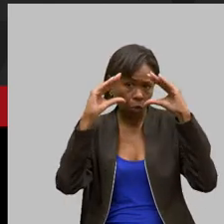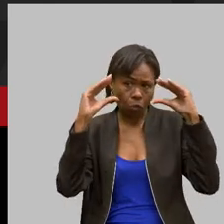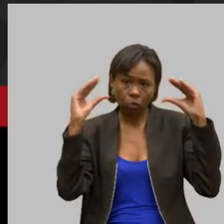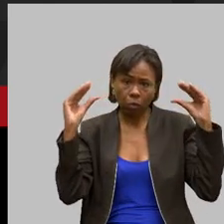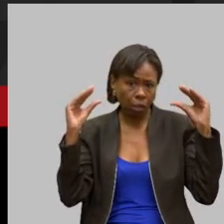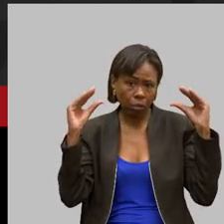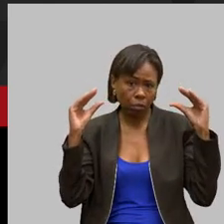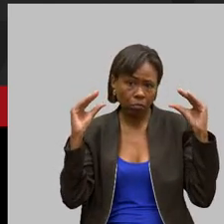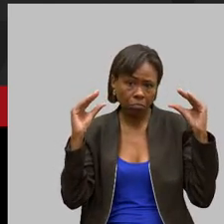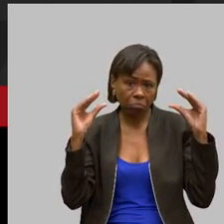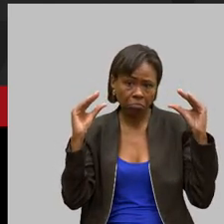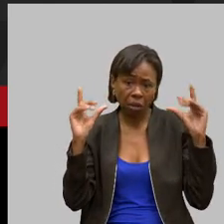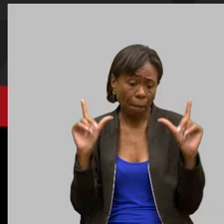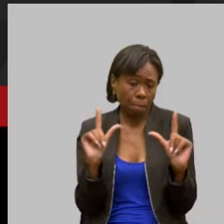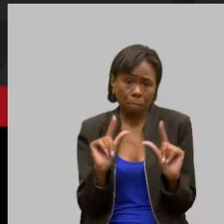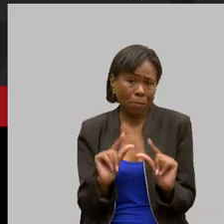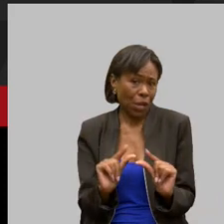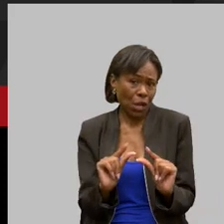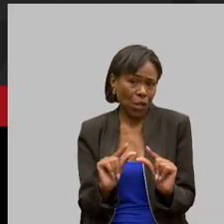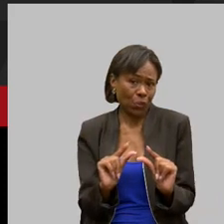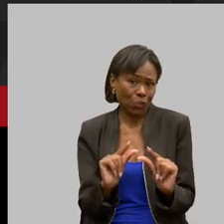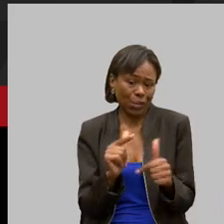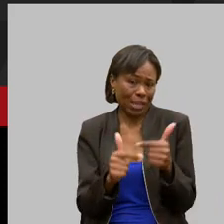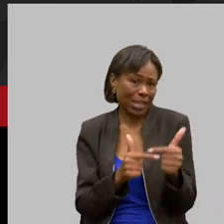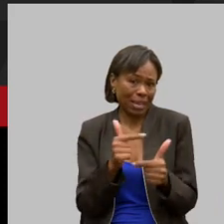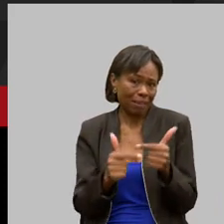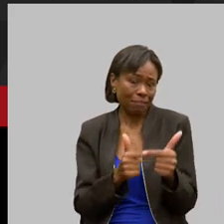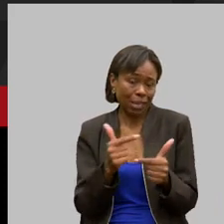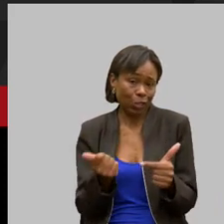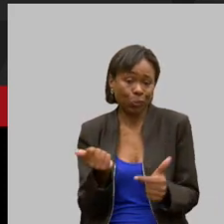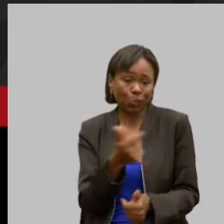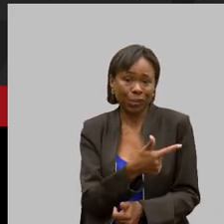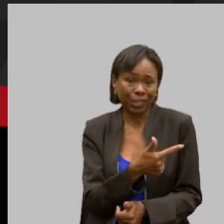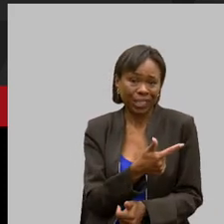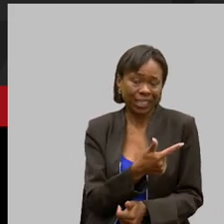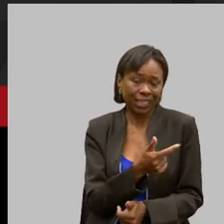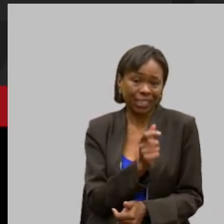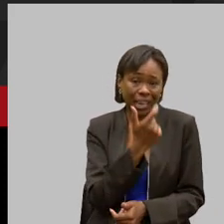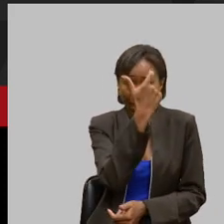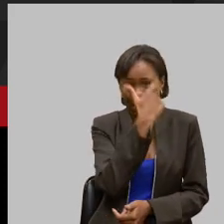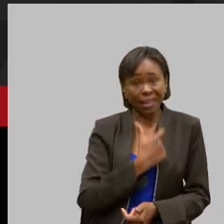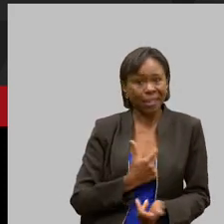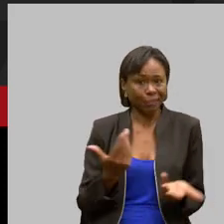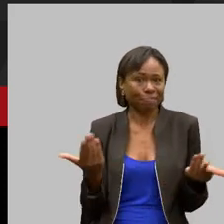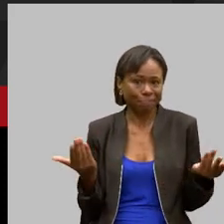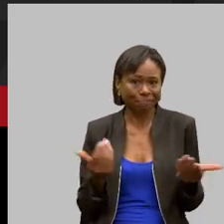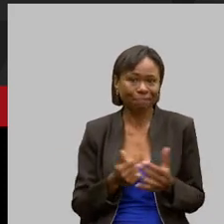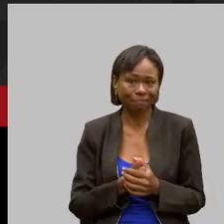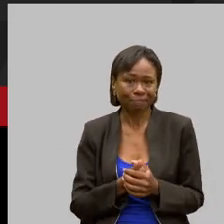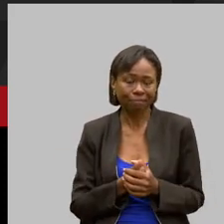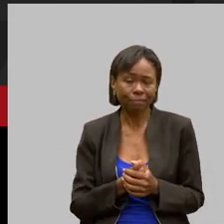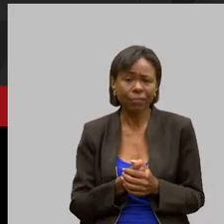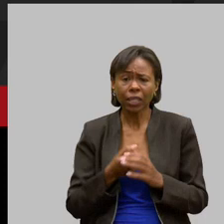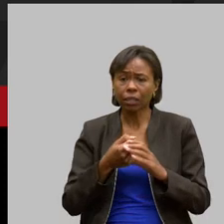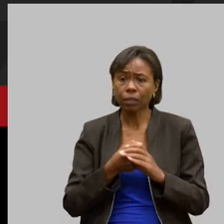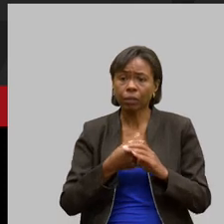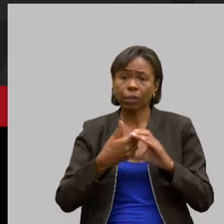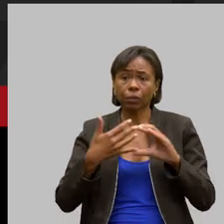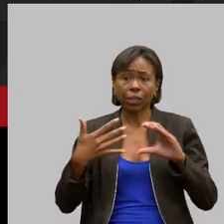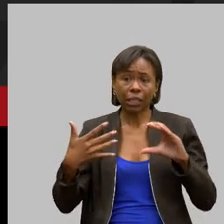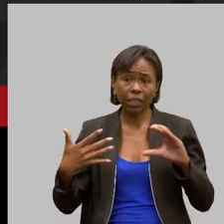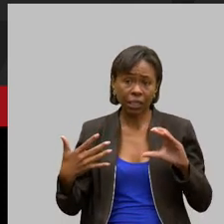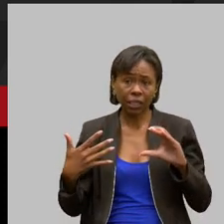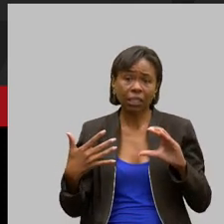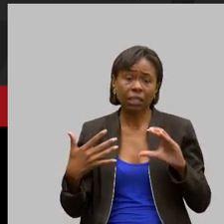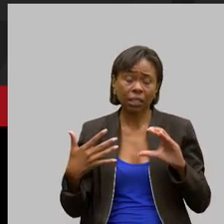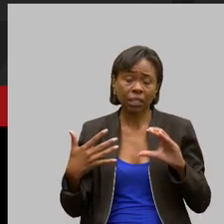eh eu numa cadeira odontológica Então são características que acabam deixando